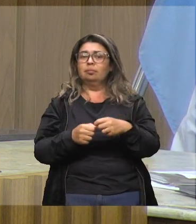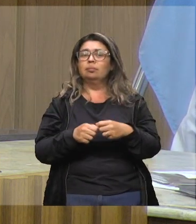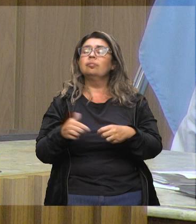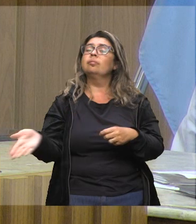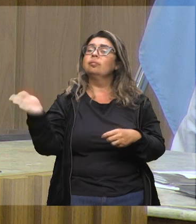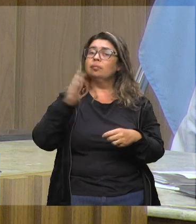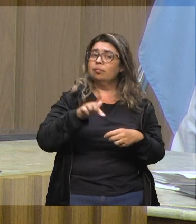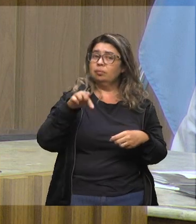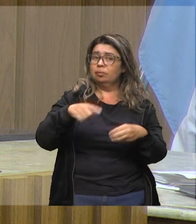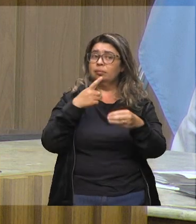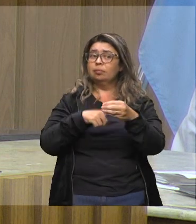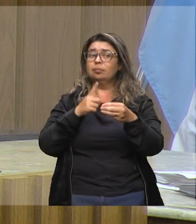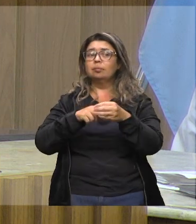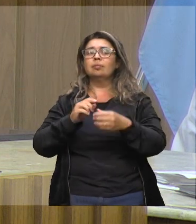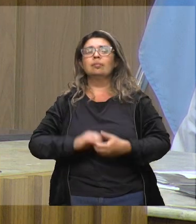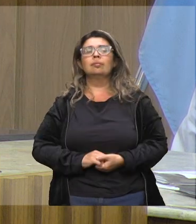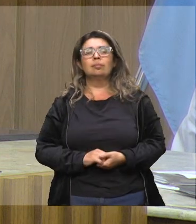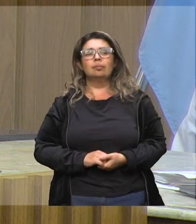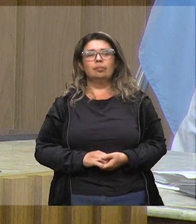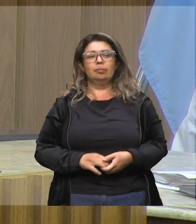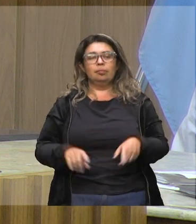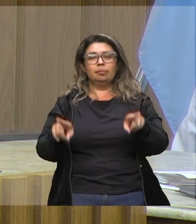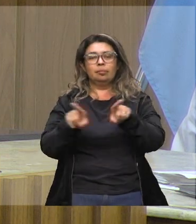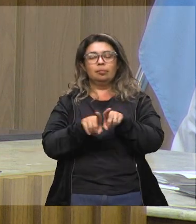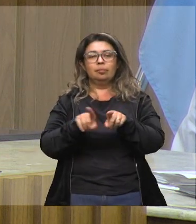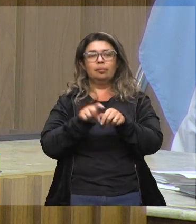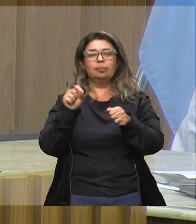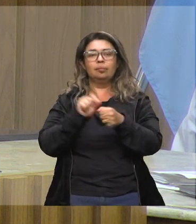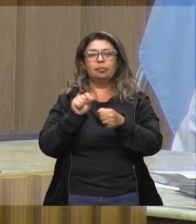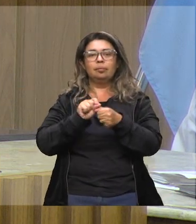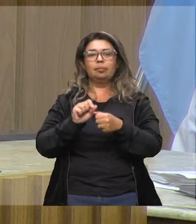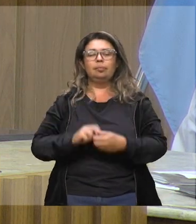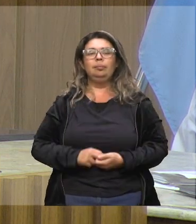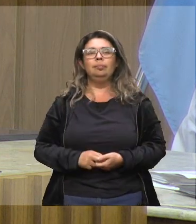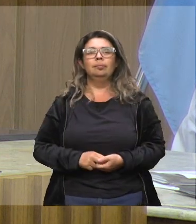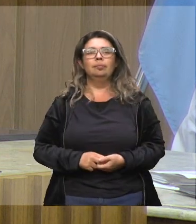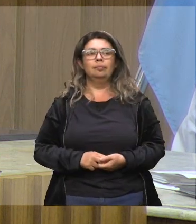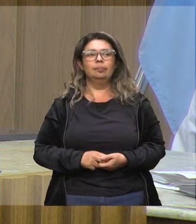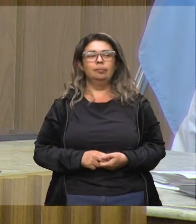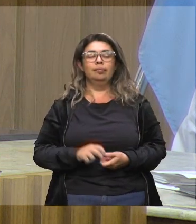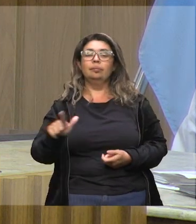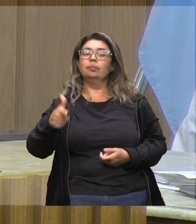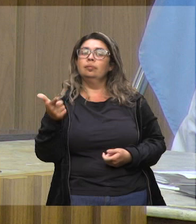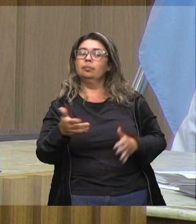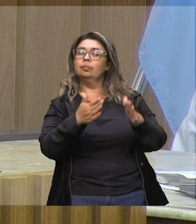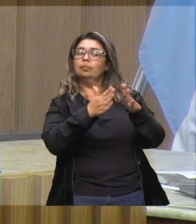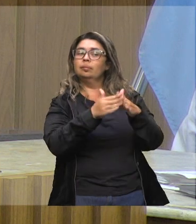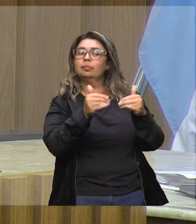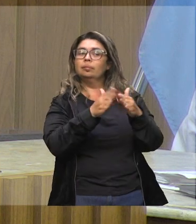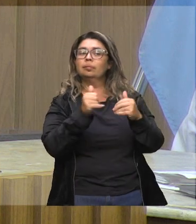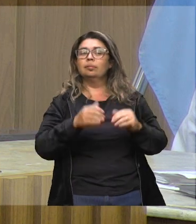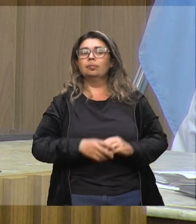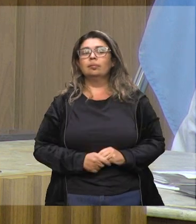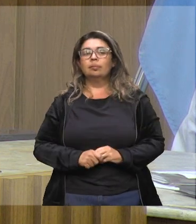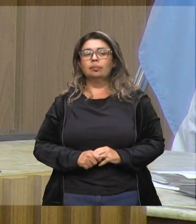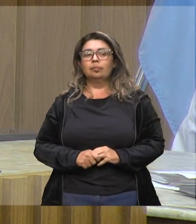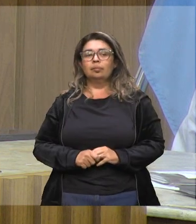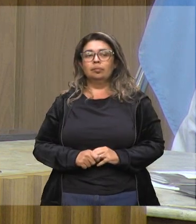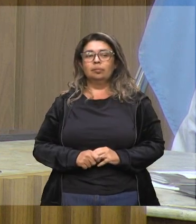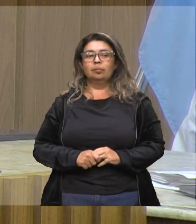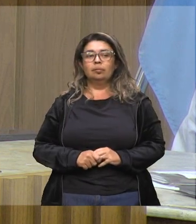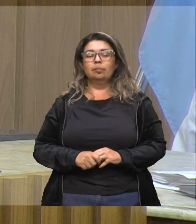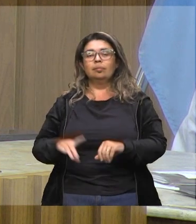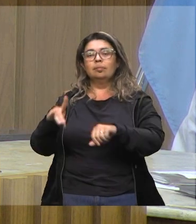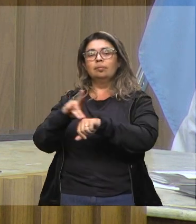aqui na cidade. Também fiz uma outra solicitação sobre alguns